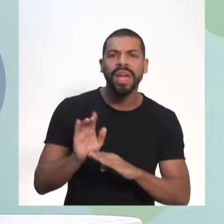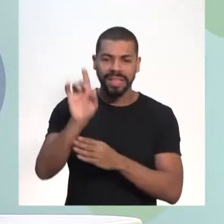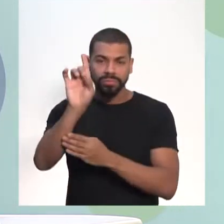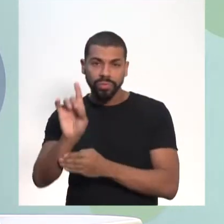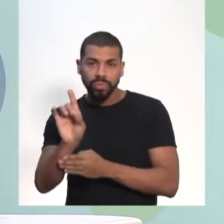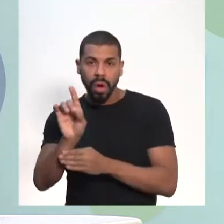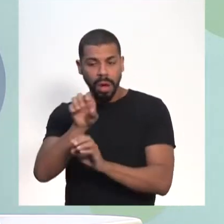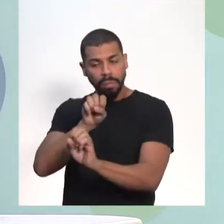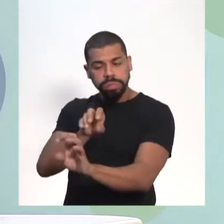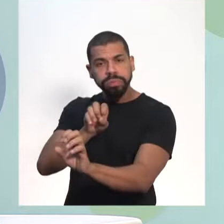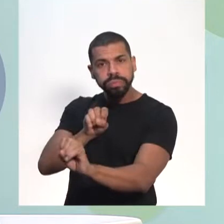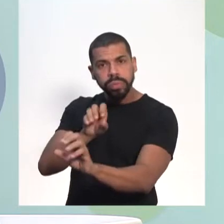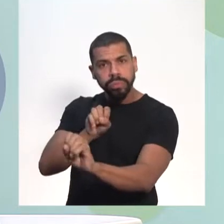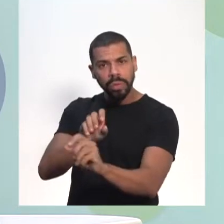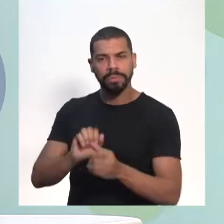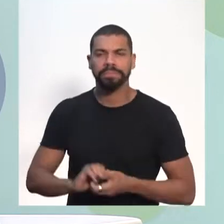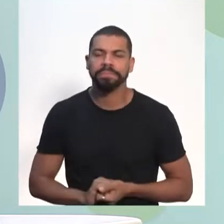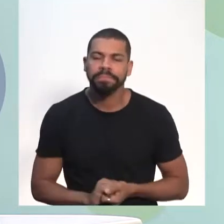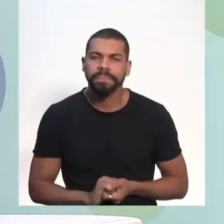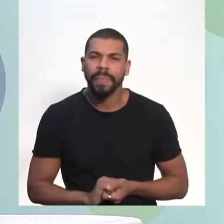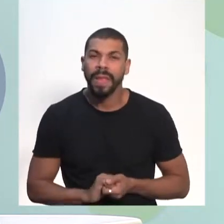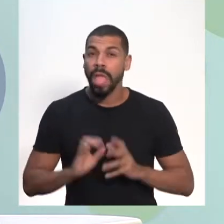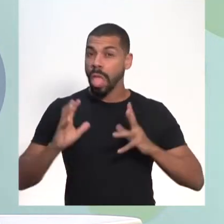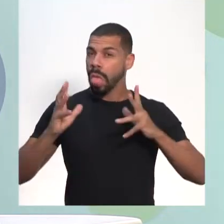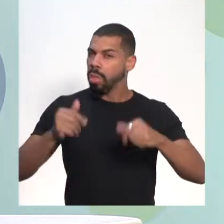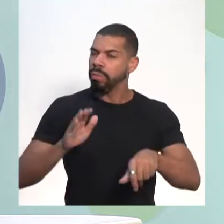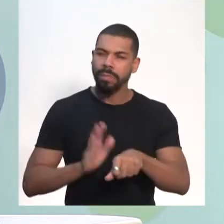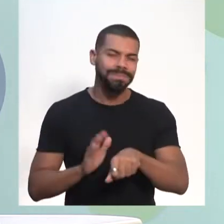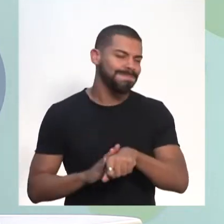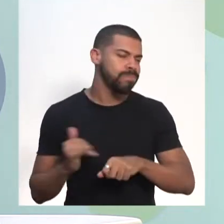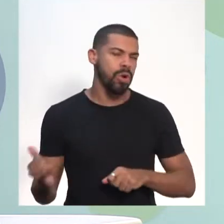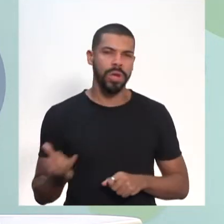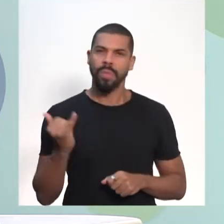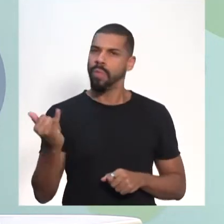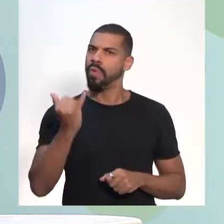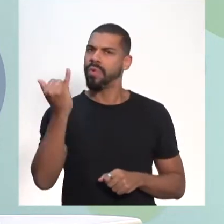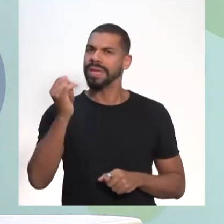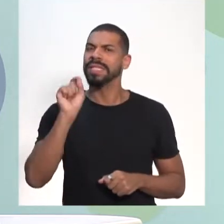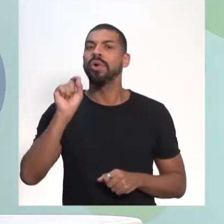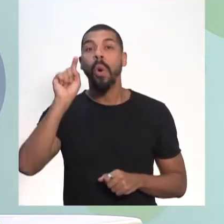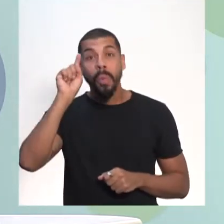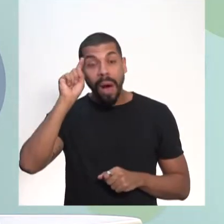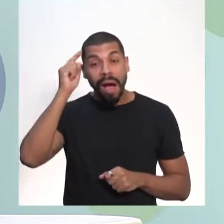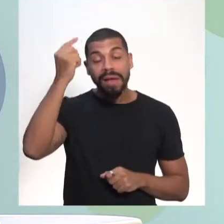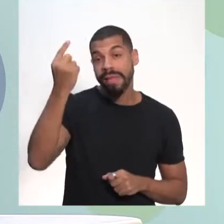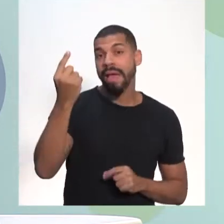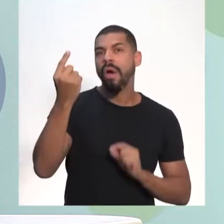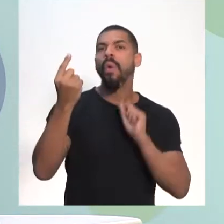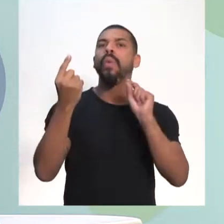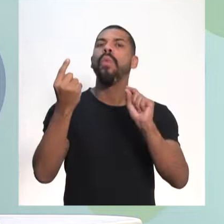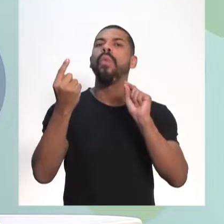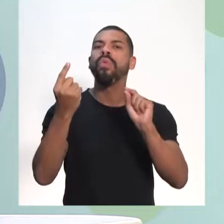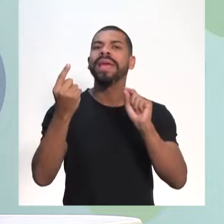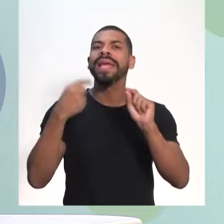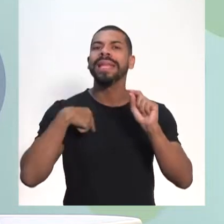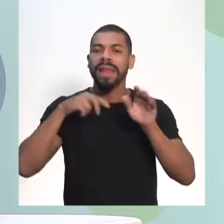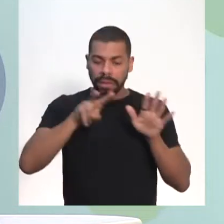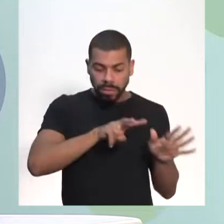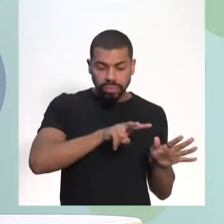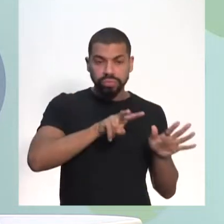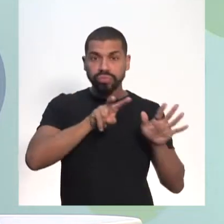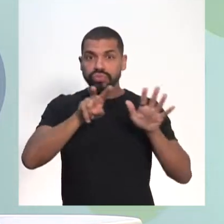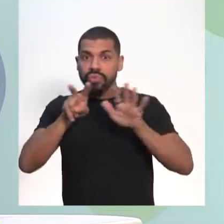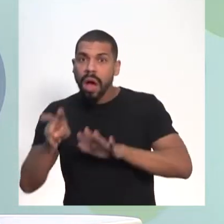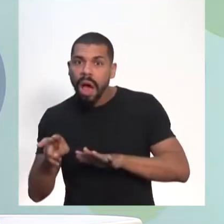do órgão central, né? Então, tudo isso é muito importante e a ideia foi que, realmente, durante a semana, a